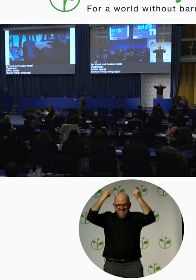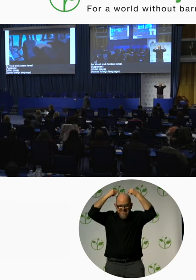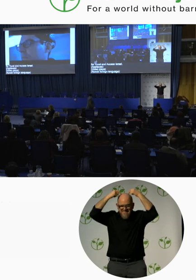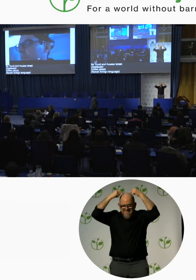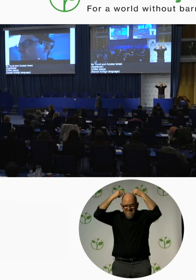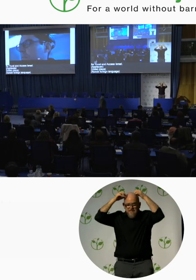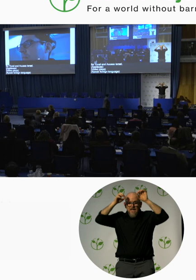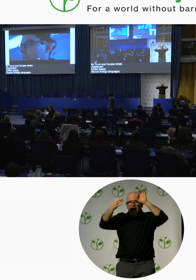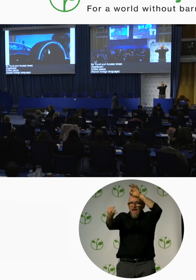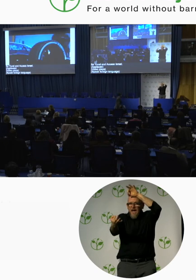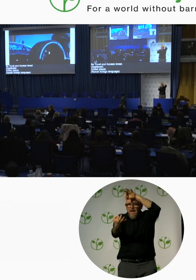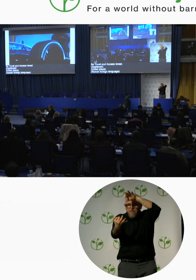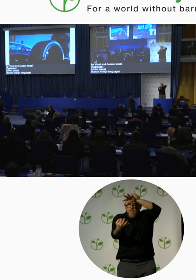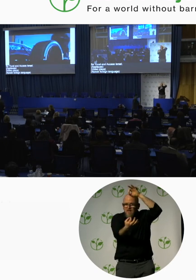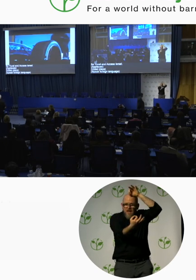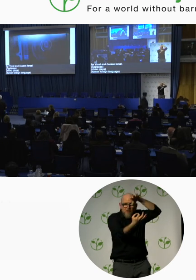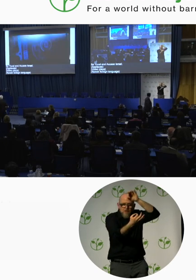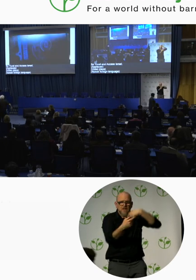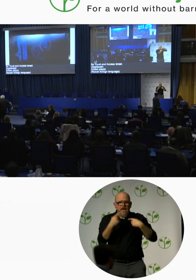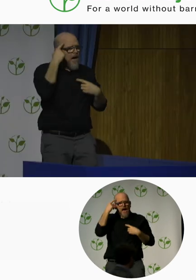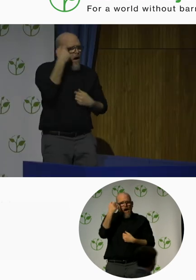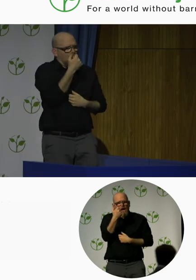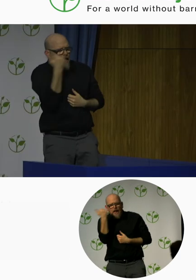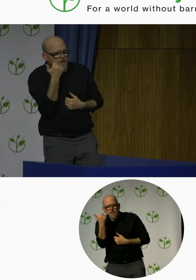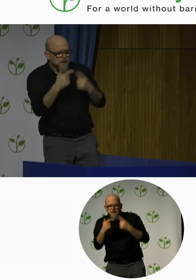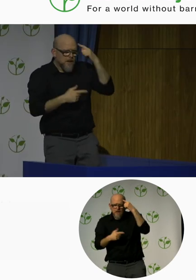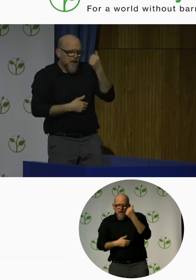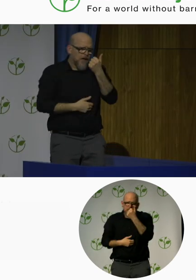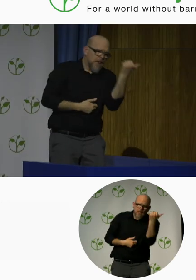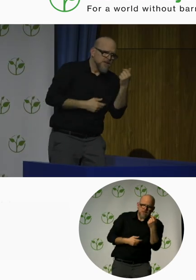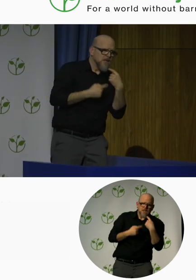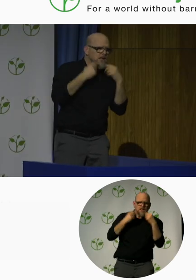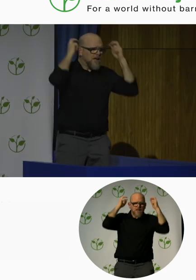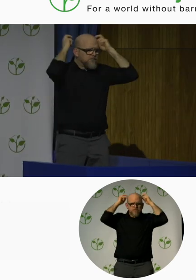esquerda. Acelera.